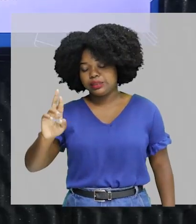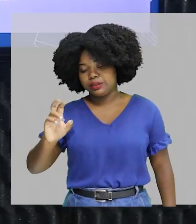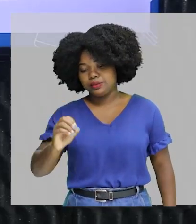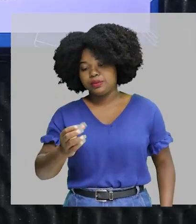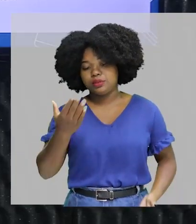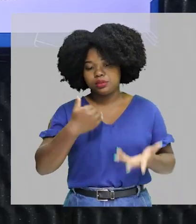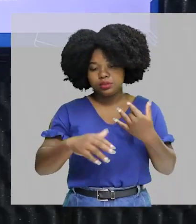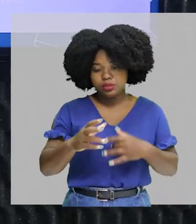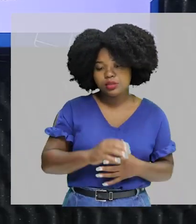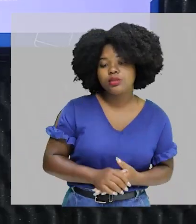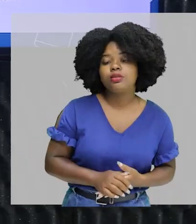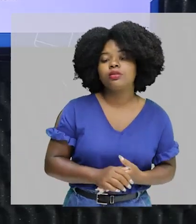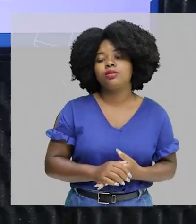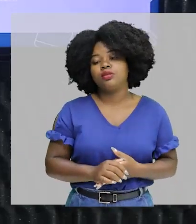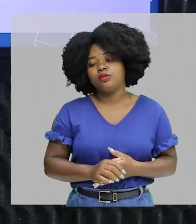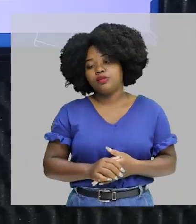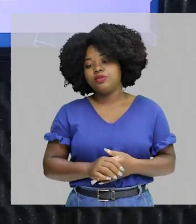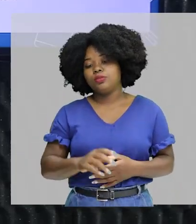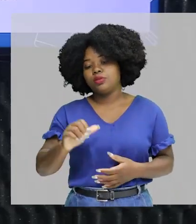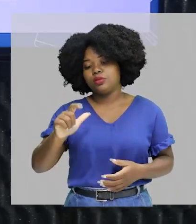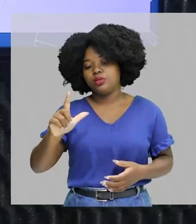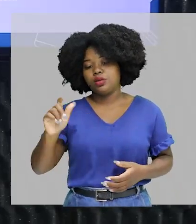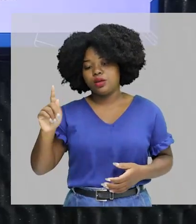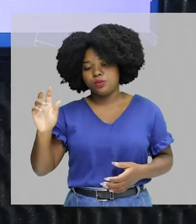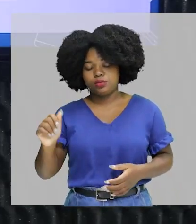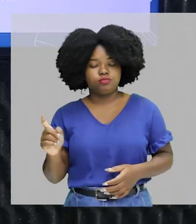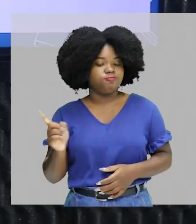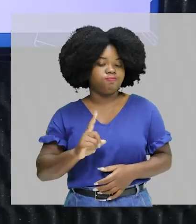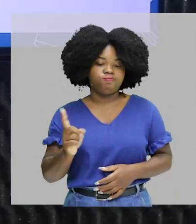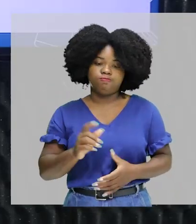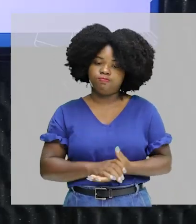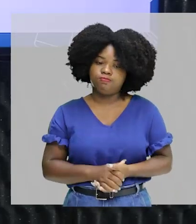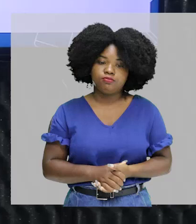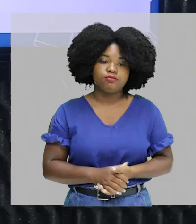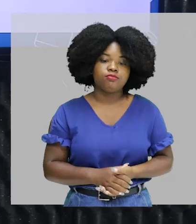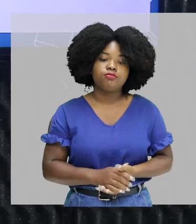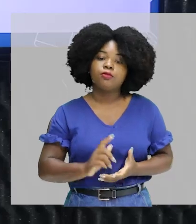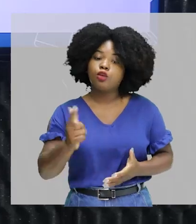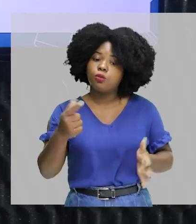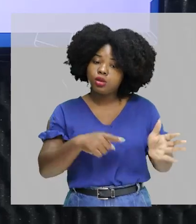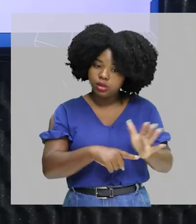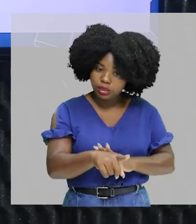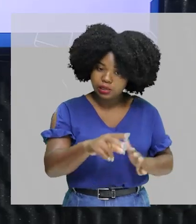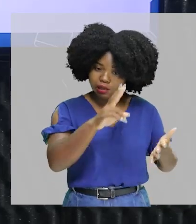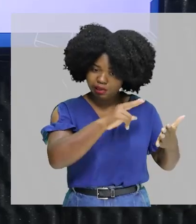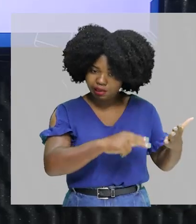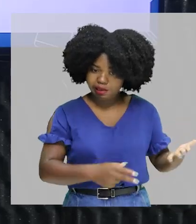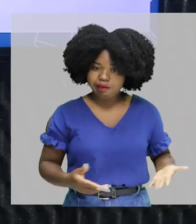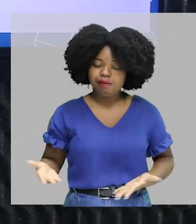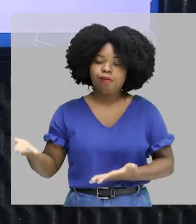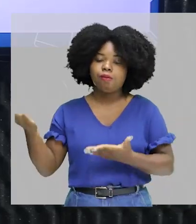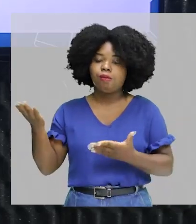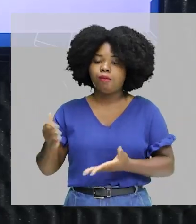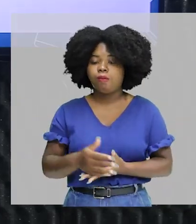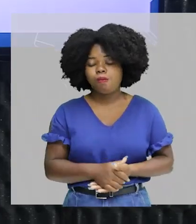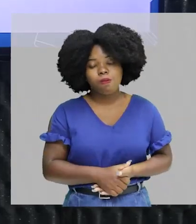Alimentando-se de algas presentes no plâncton. Não, são carnívoros, tá bom? Próxima questão. Vamos